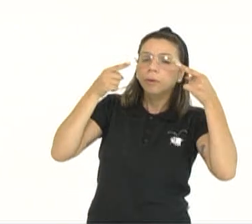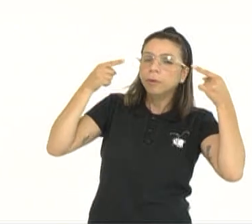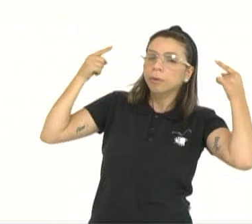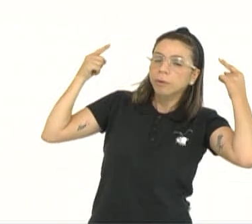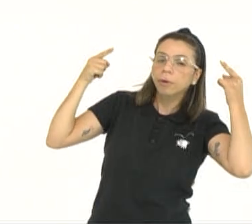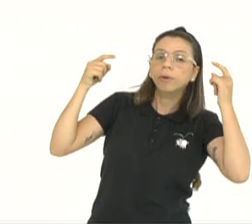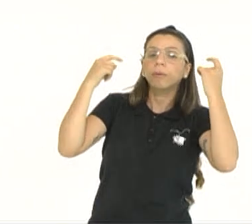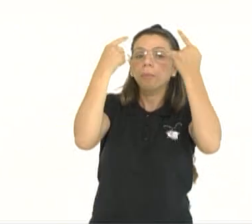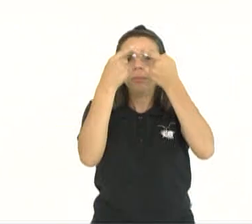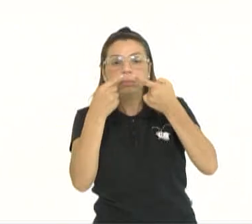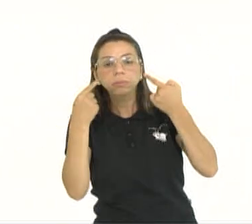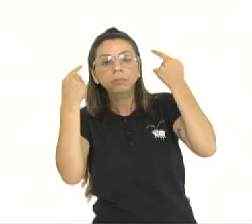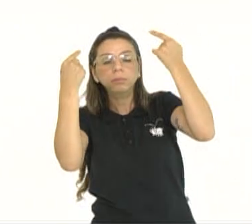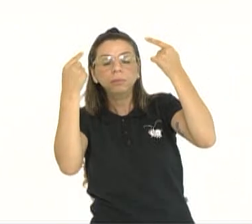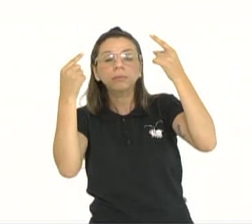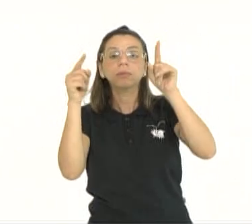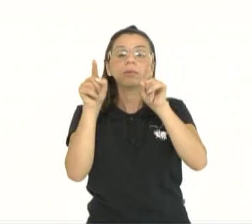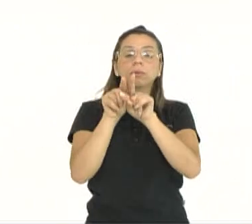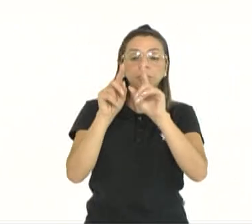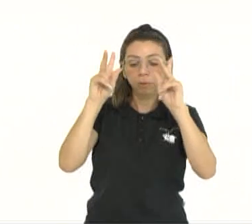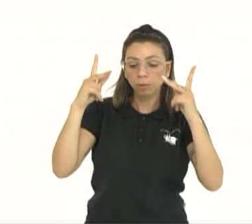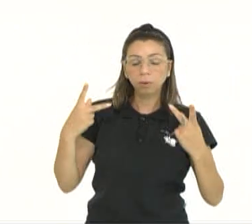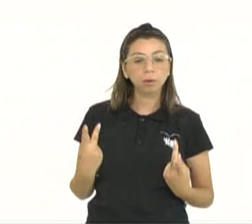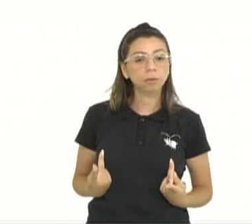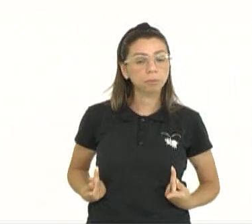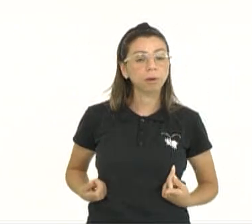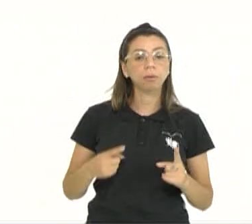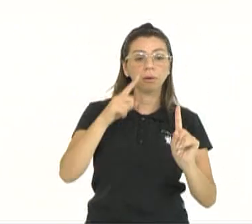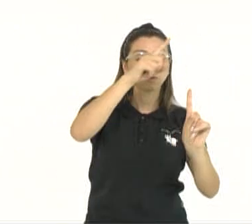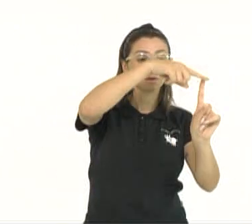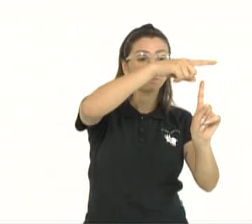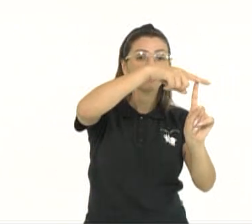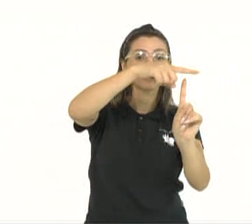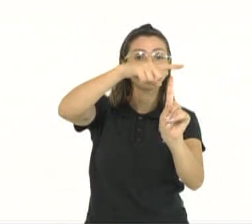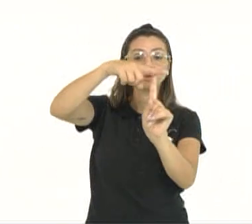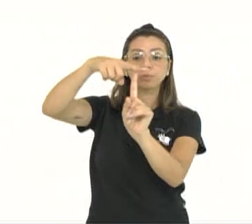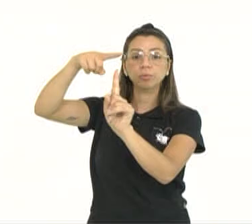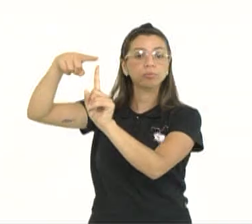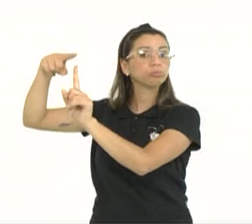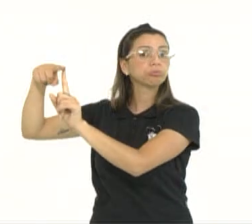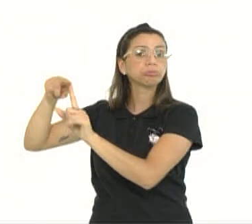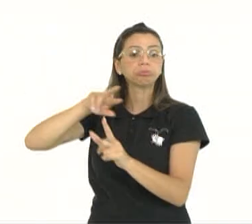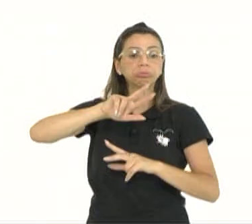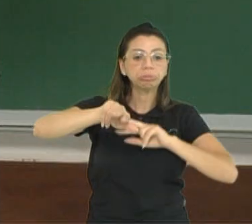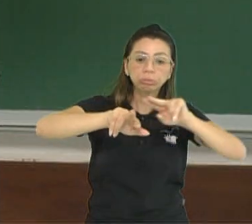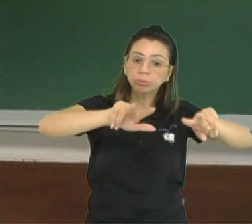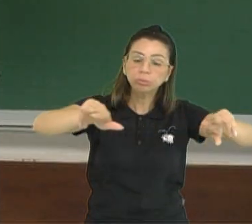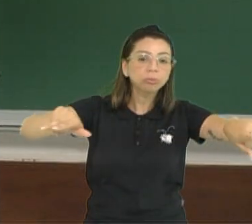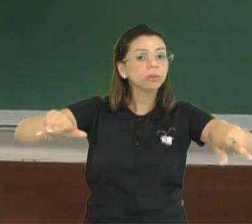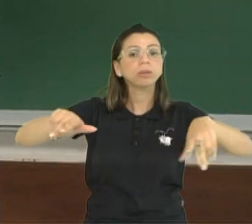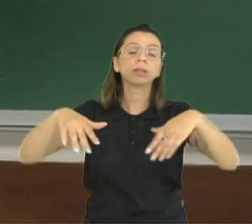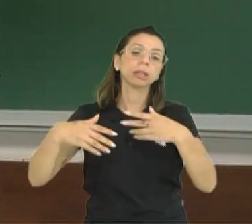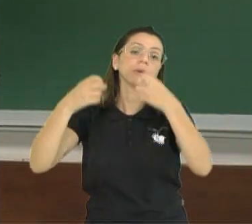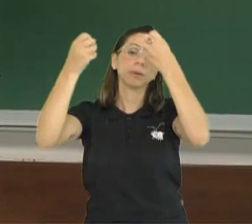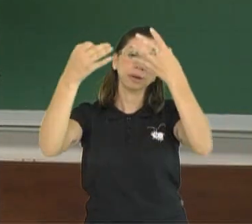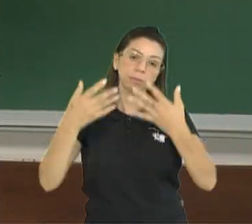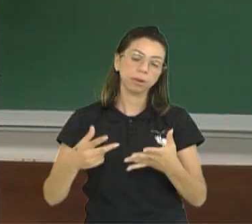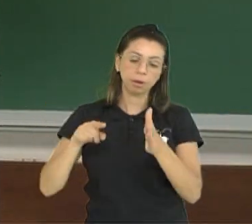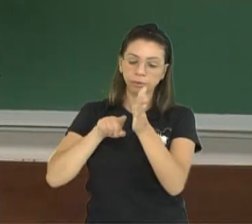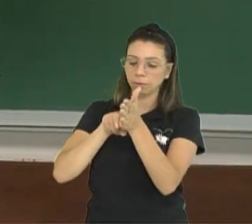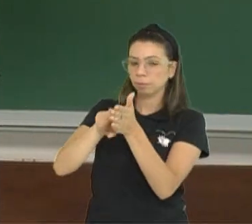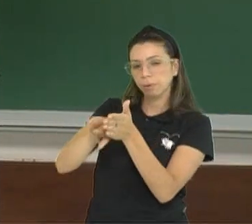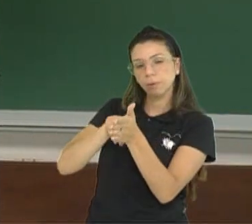ou arredondados. Os seres humanos eles têm muitas variações físicas. Isso é explicado pela biologia